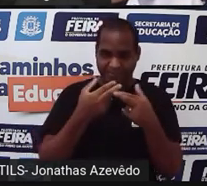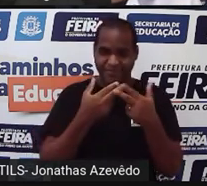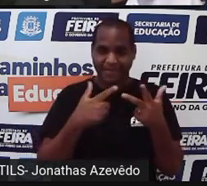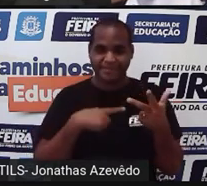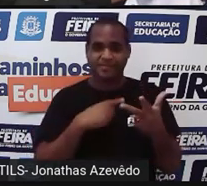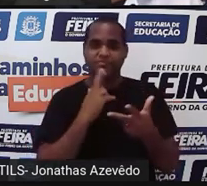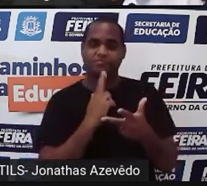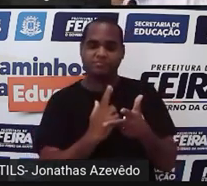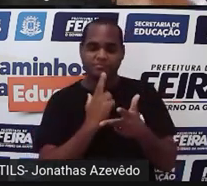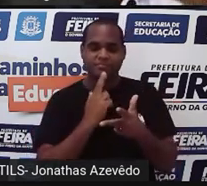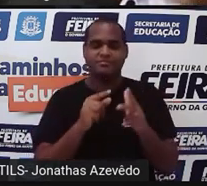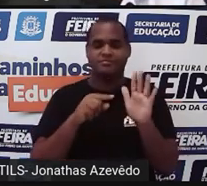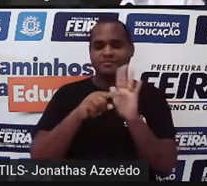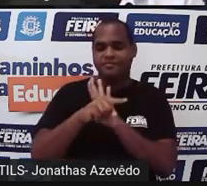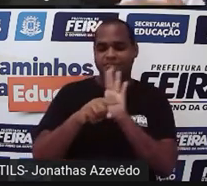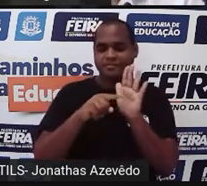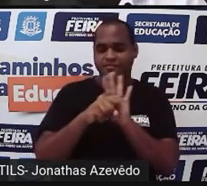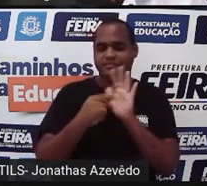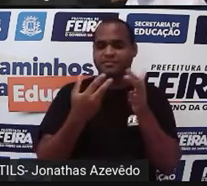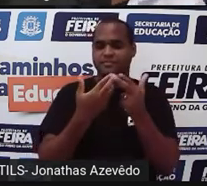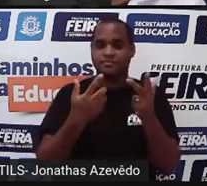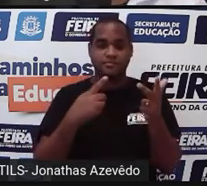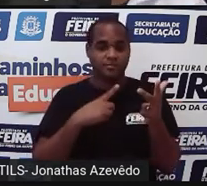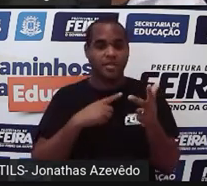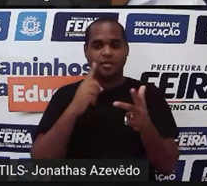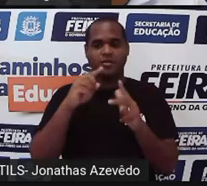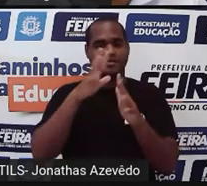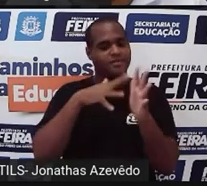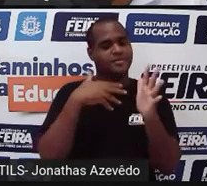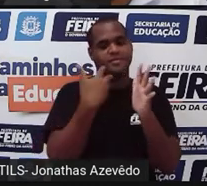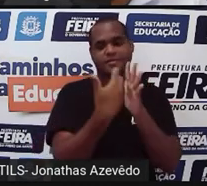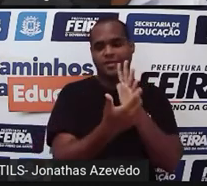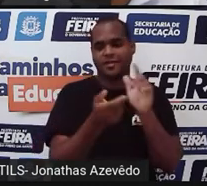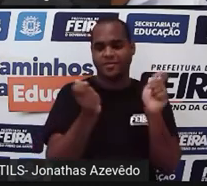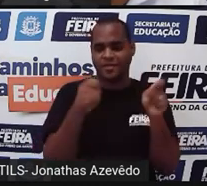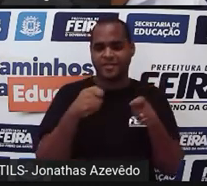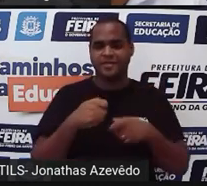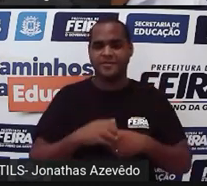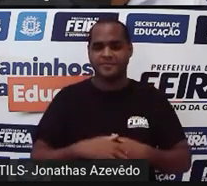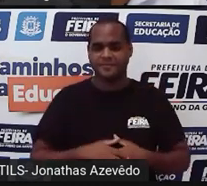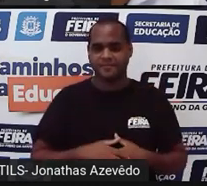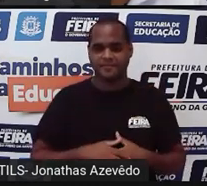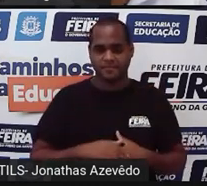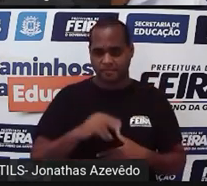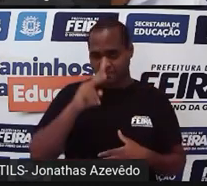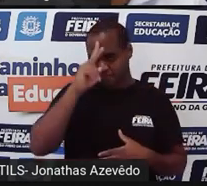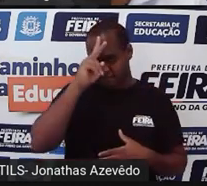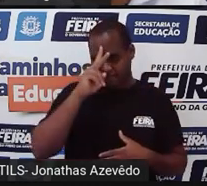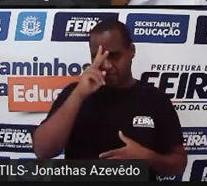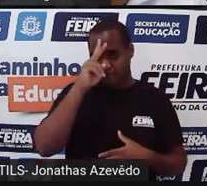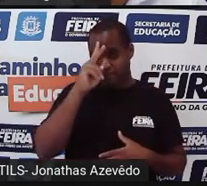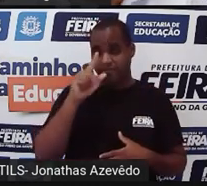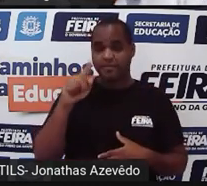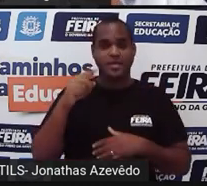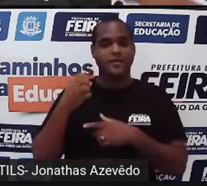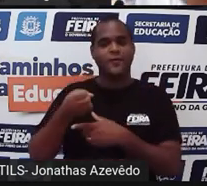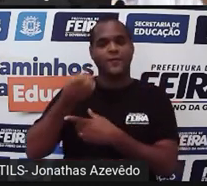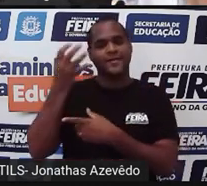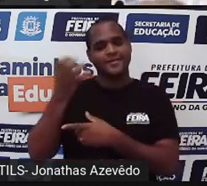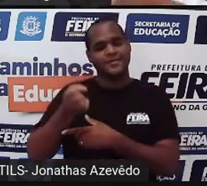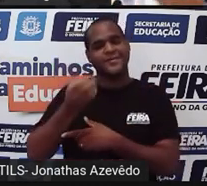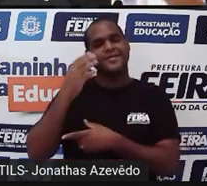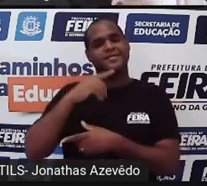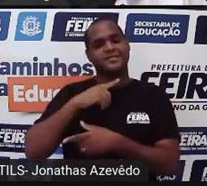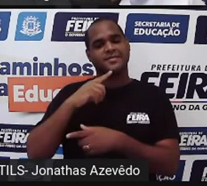daquela pergunta, daquelas perguntas numa tabela. Então, ali de história, ó, todas as quantidades que tiverem dentro